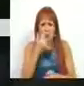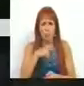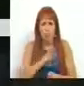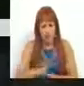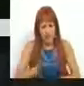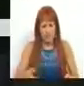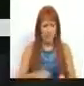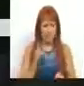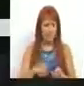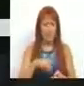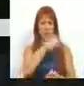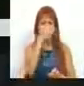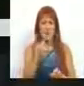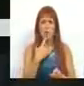portugueses.